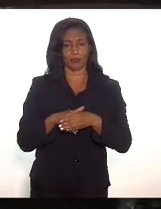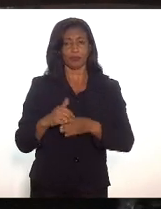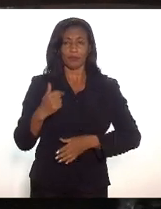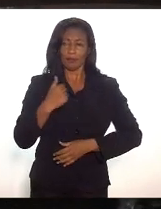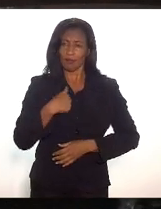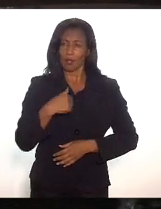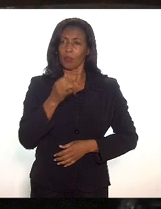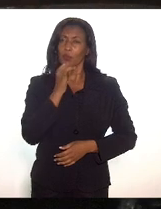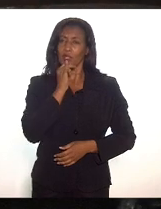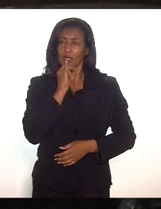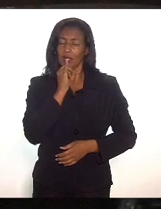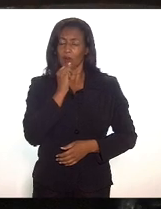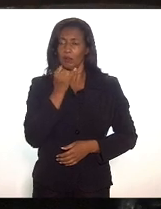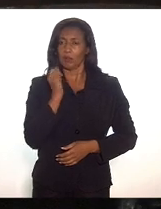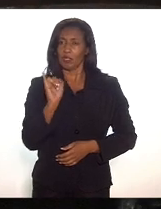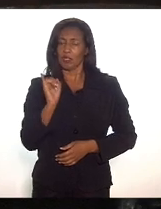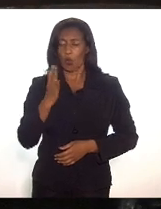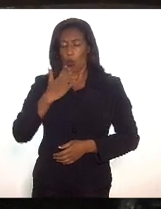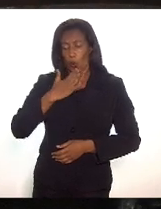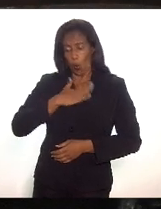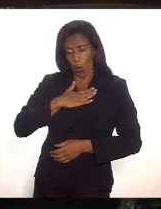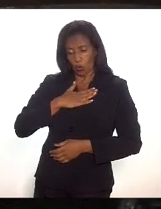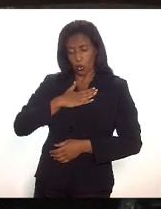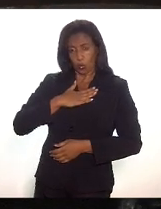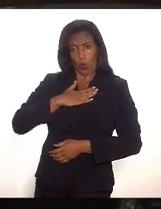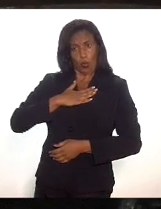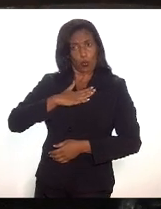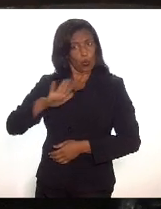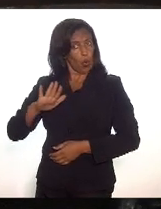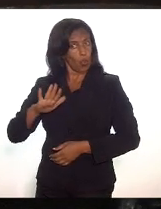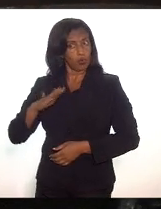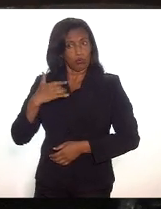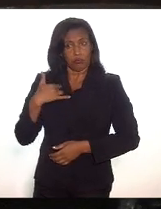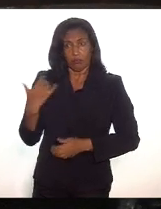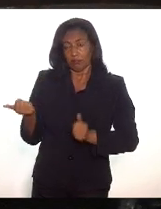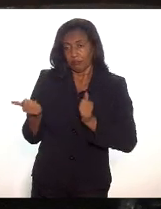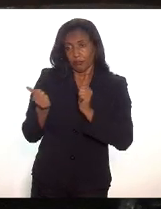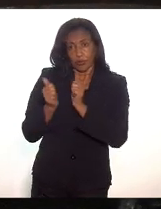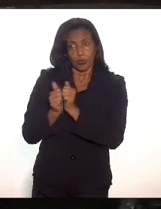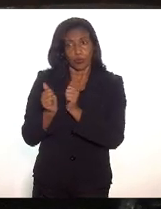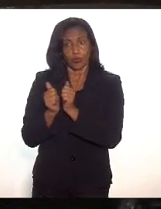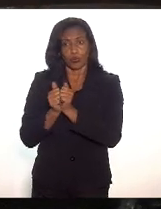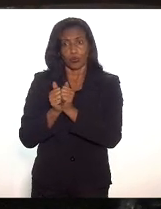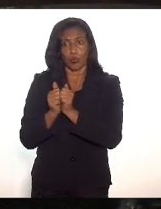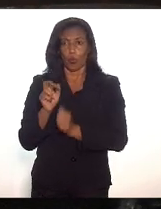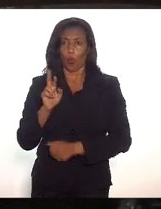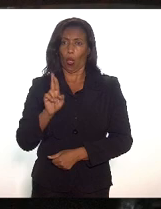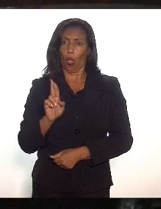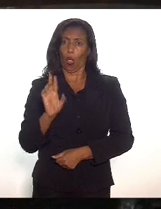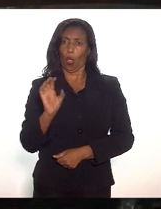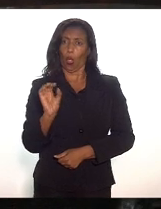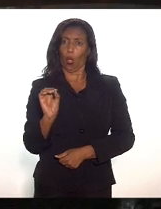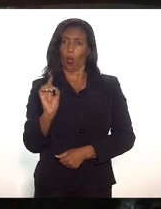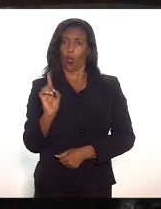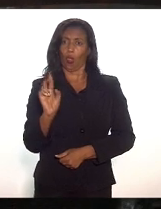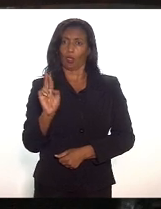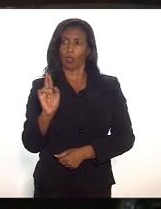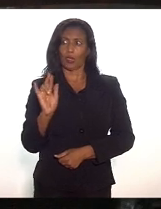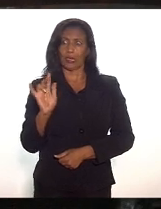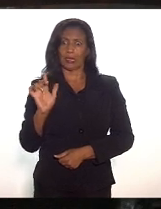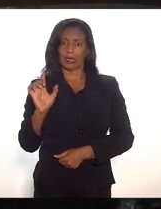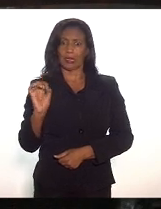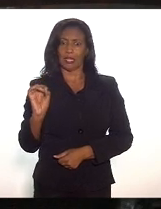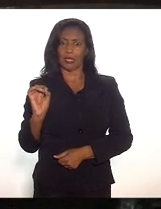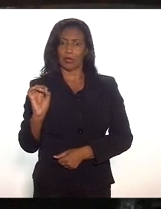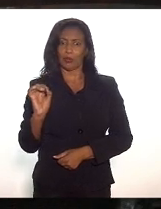goste ou não goste, terei que ter a companhia do deputado Rodrigo Amorim. E ele,